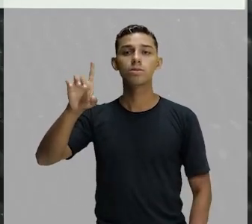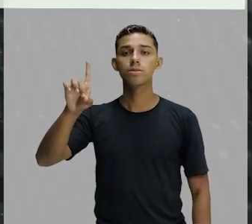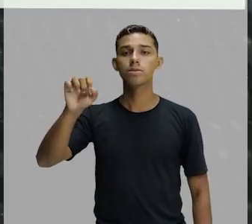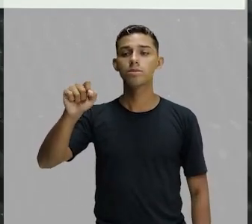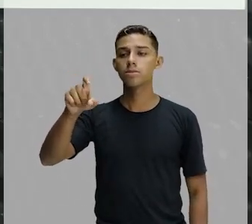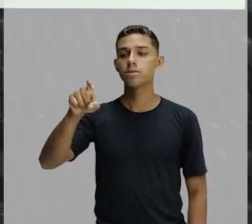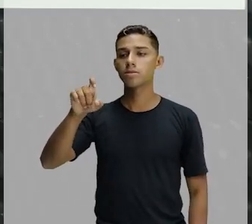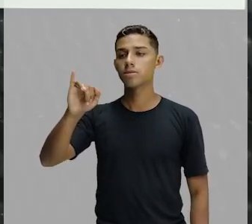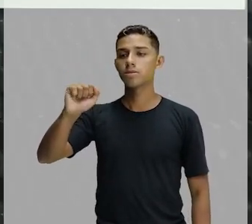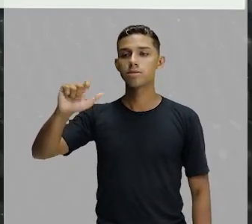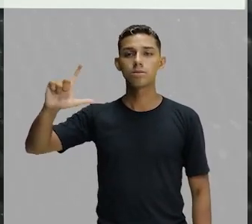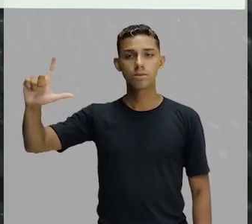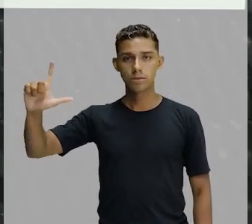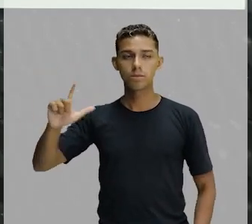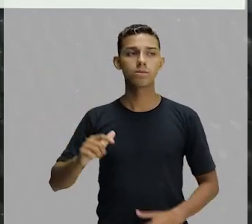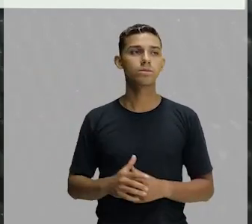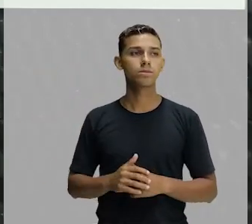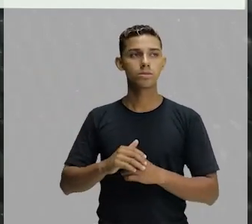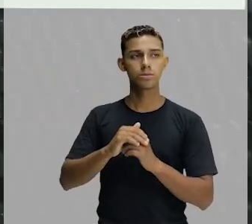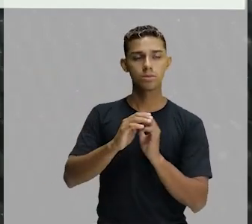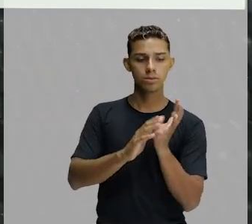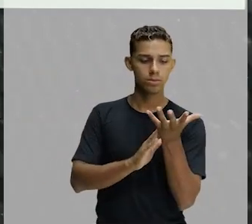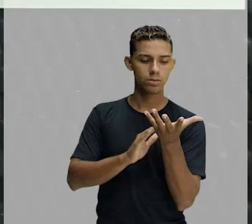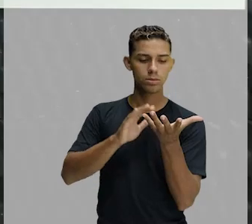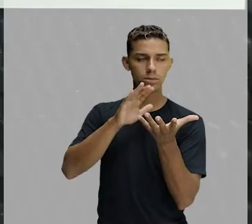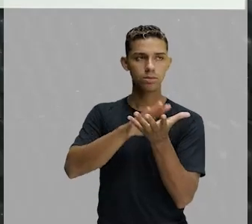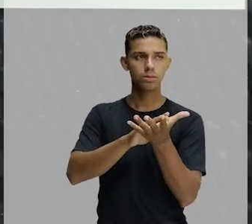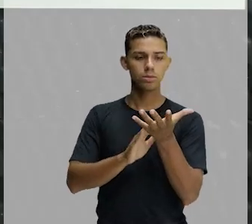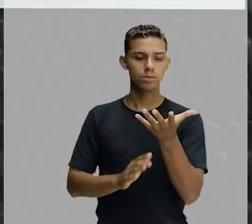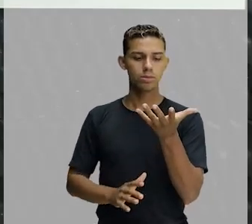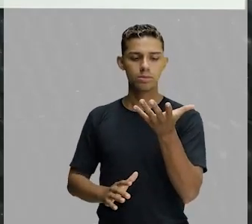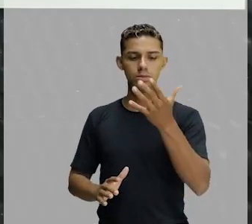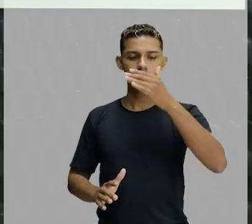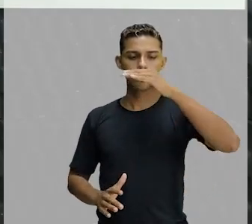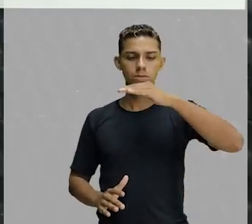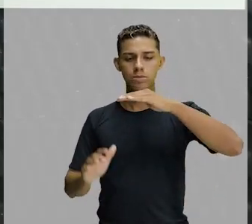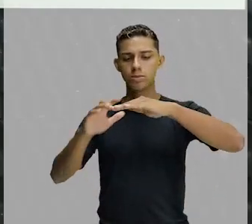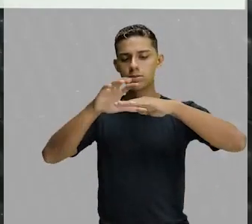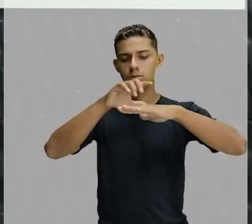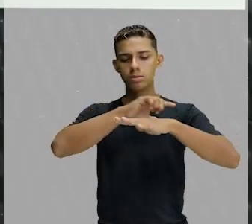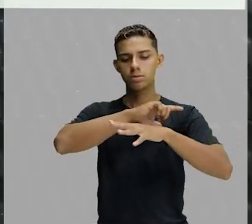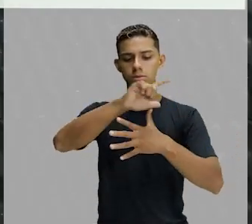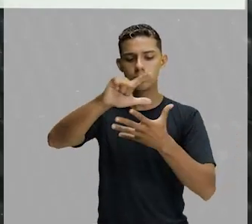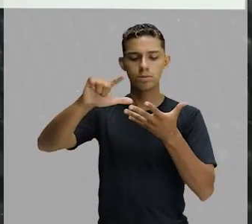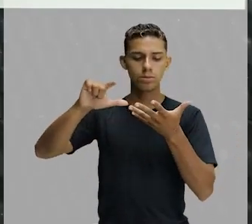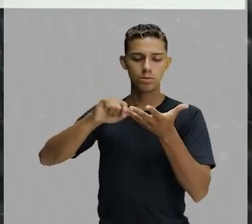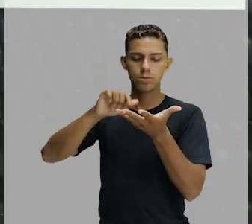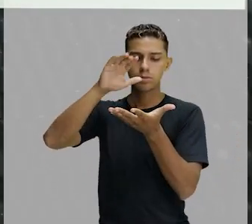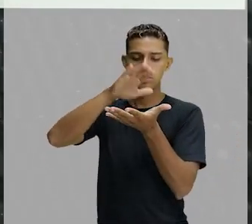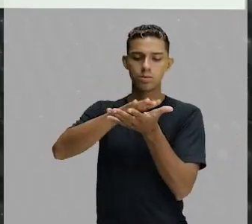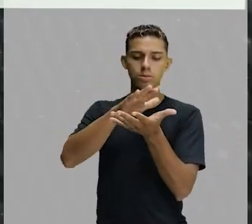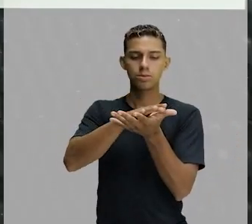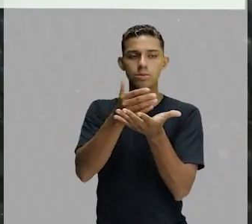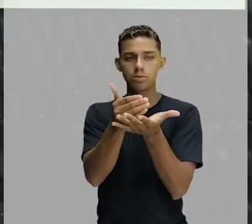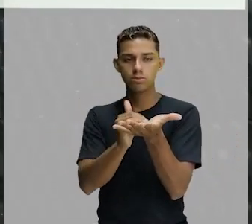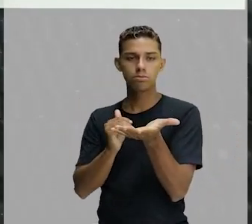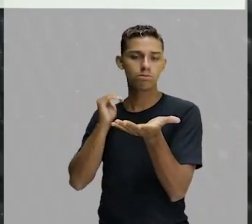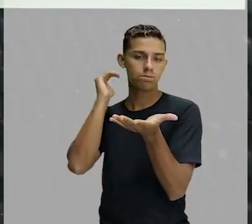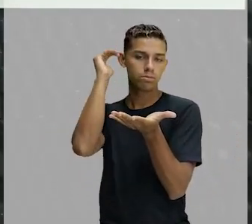superfície superior da folha. Ou seja, nós temos aqui a folha, a parte de cima da folha é a superfície superior,